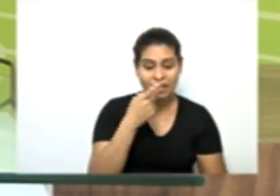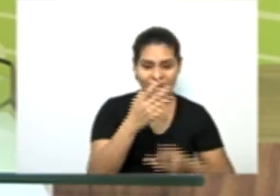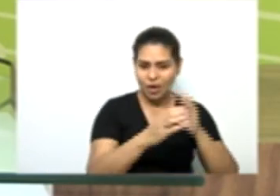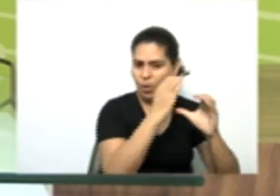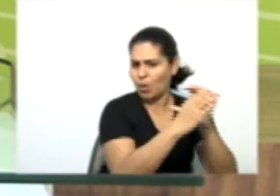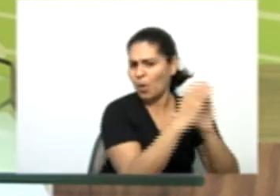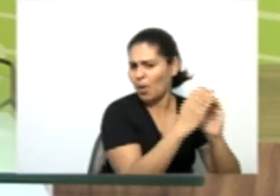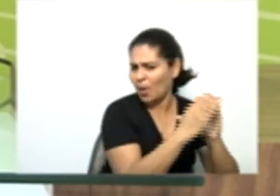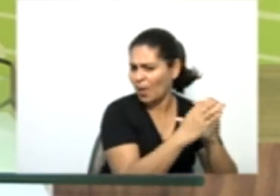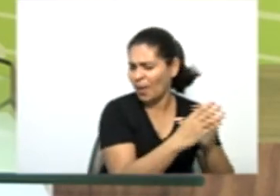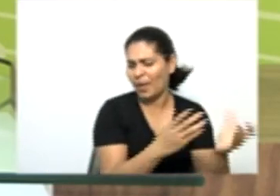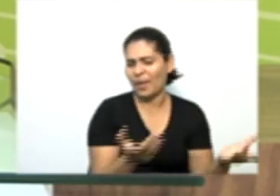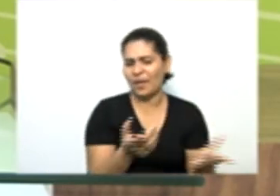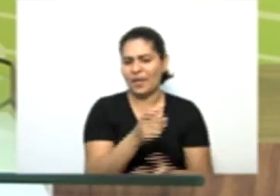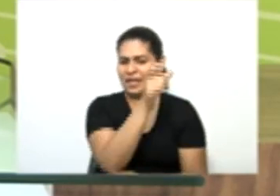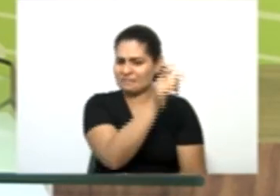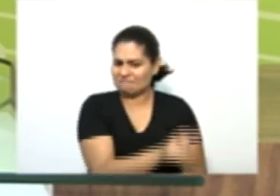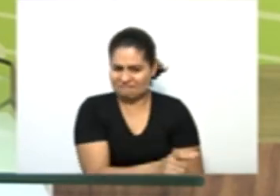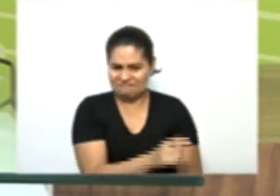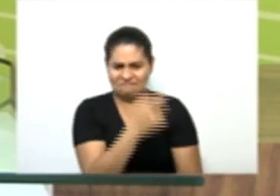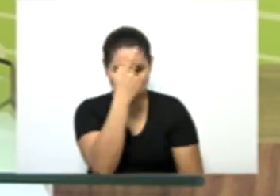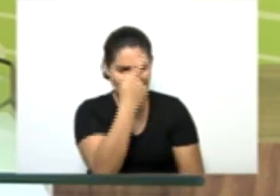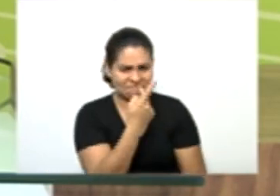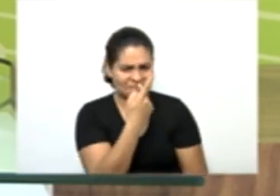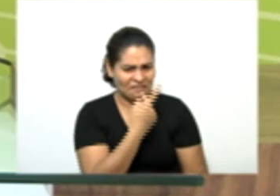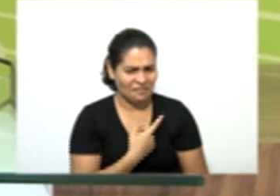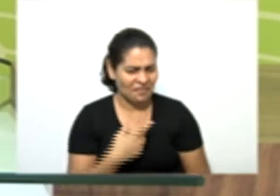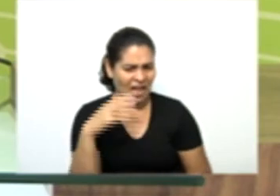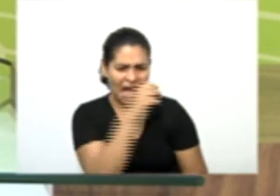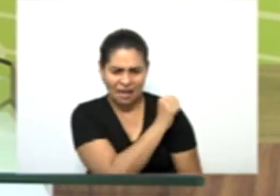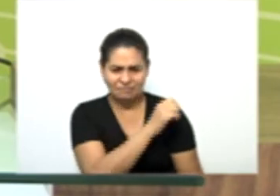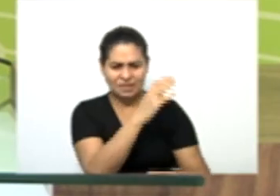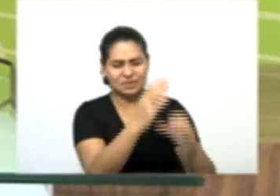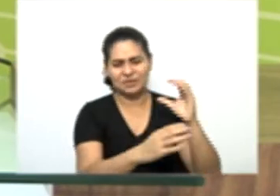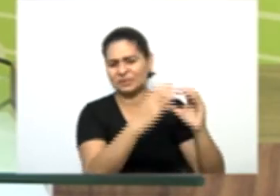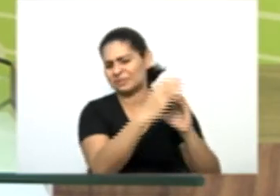uma característica sua, o seu perfil de comunicação é muito